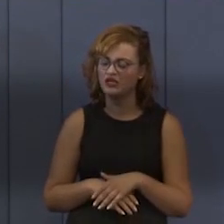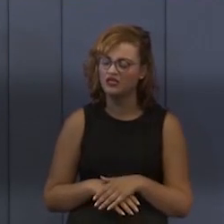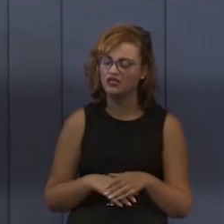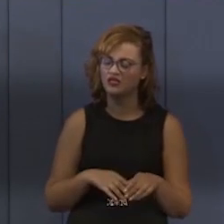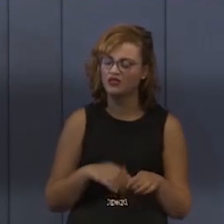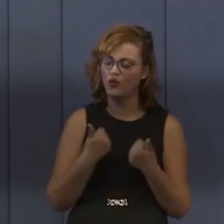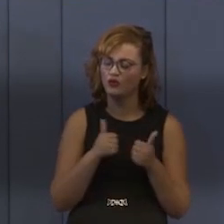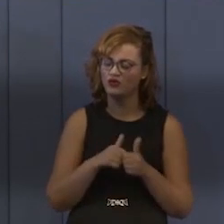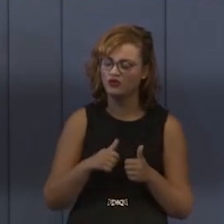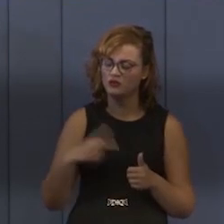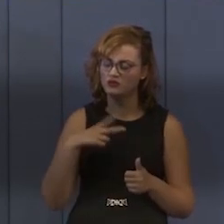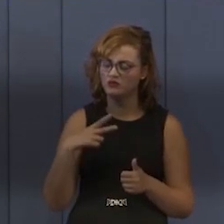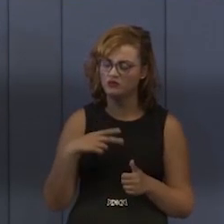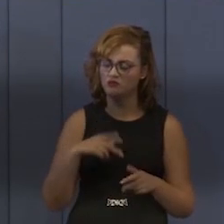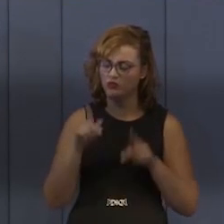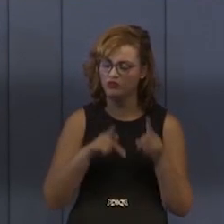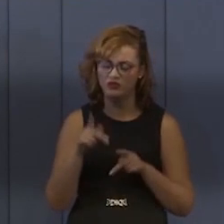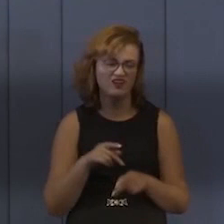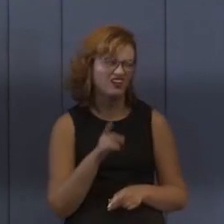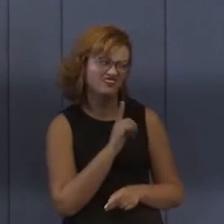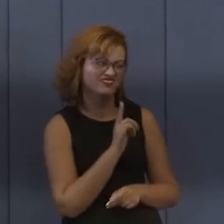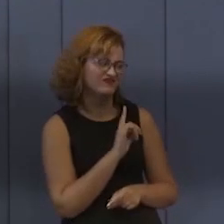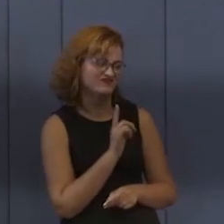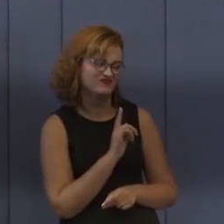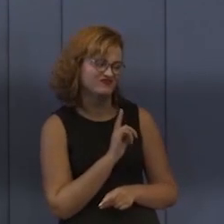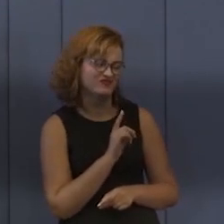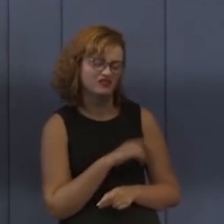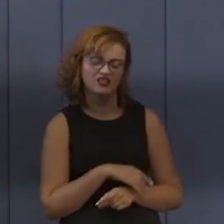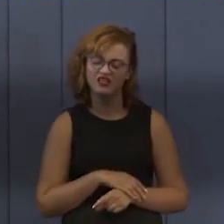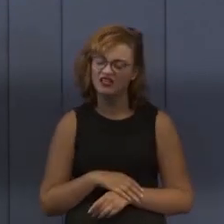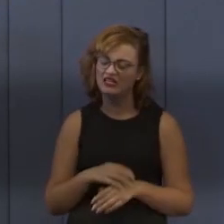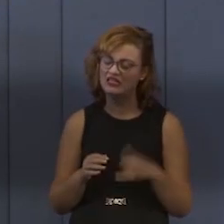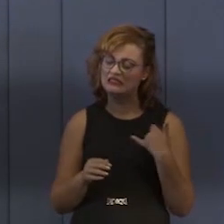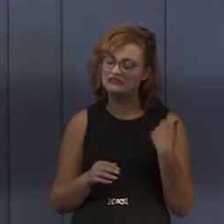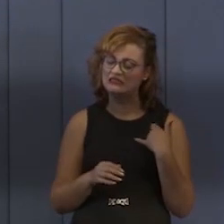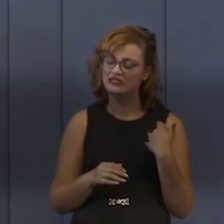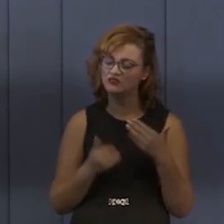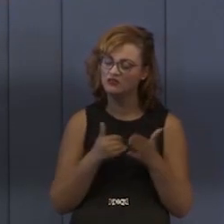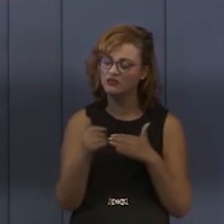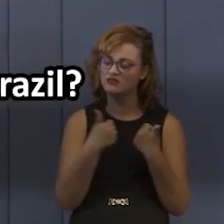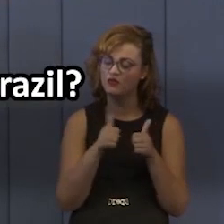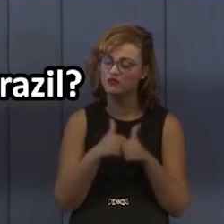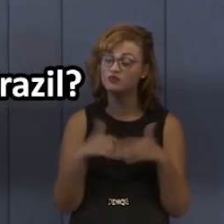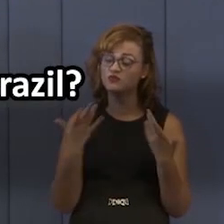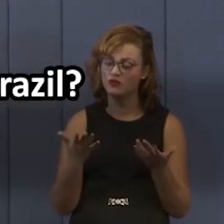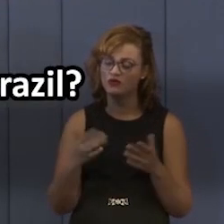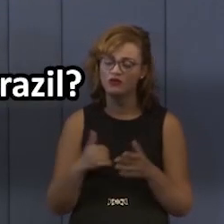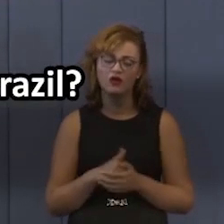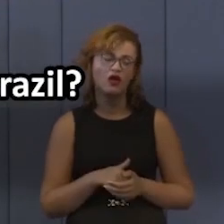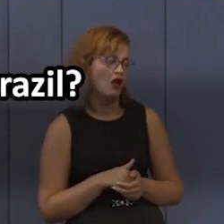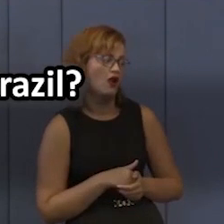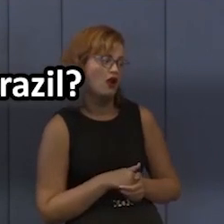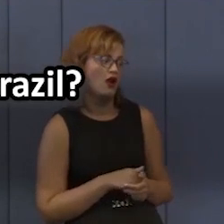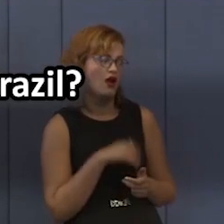Então. E transporte público? Mas não, transporte público não dá. A partir de quantos anos